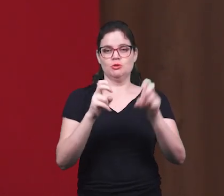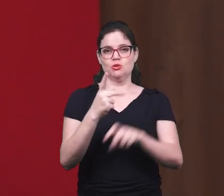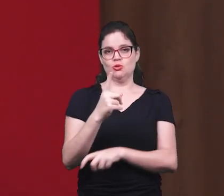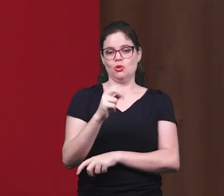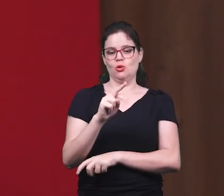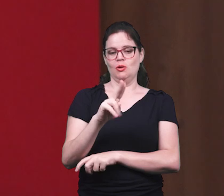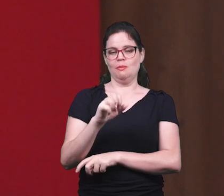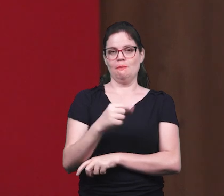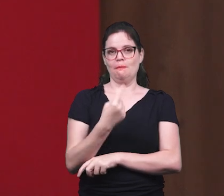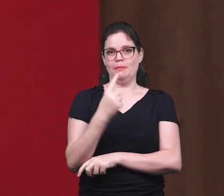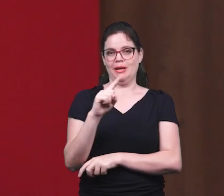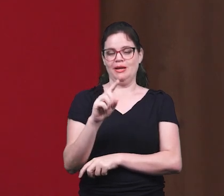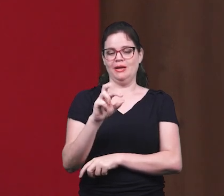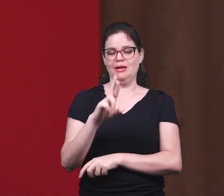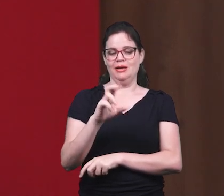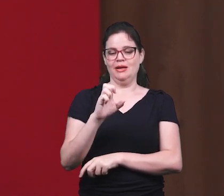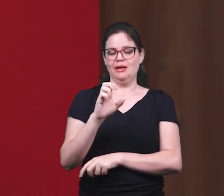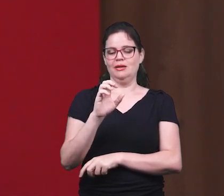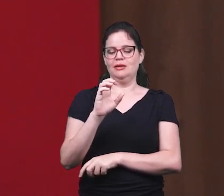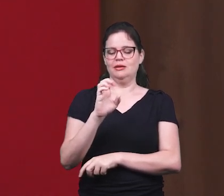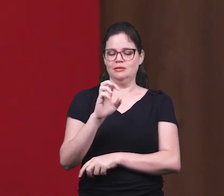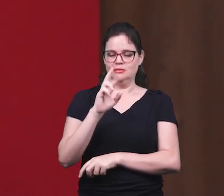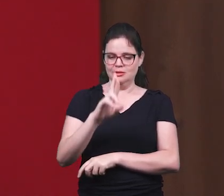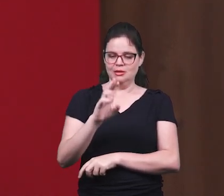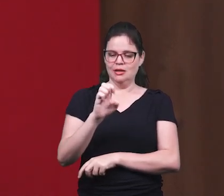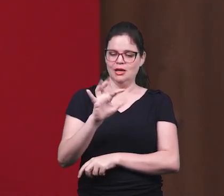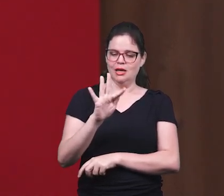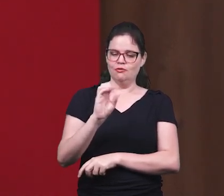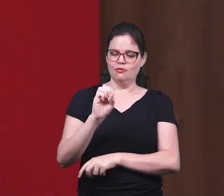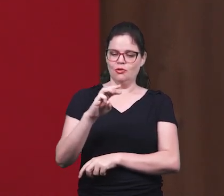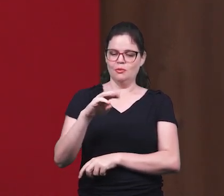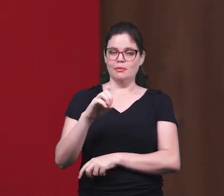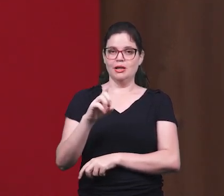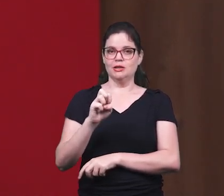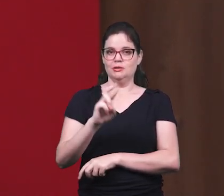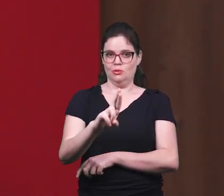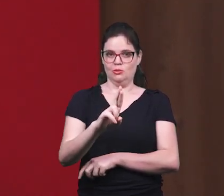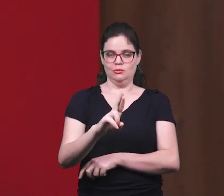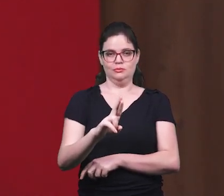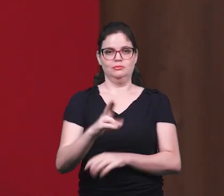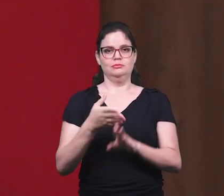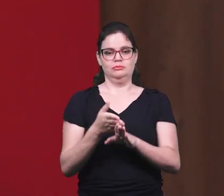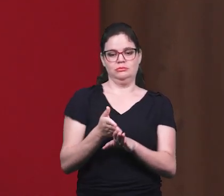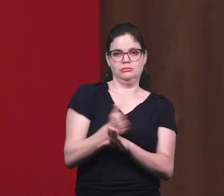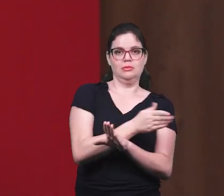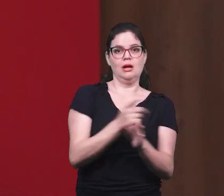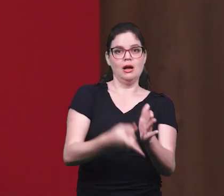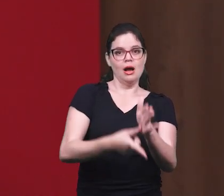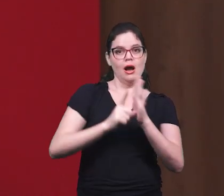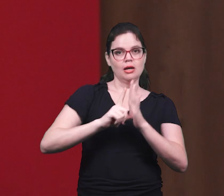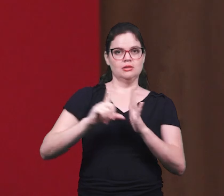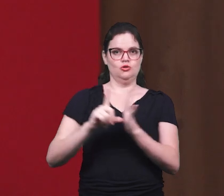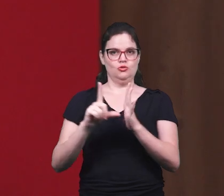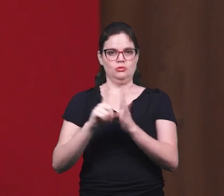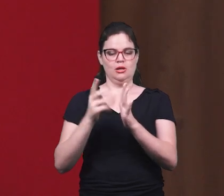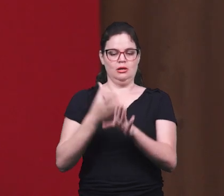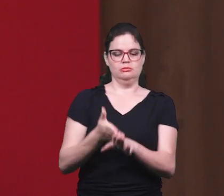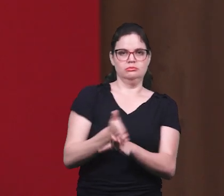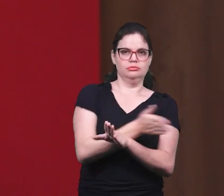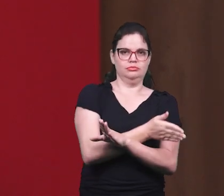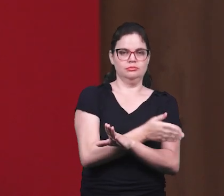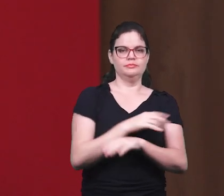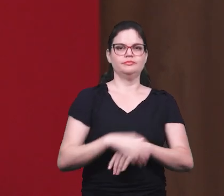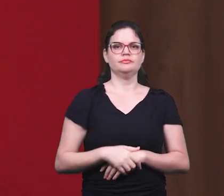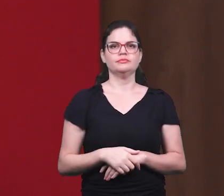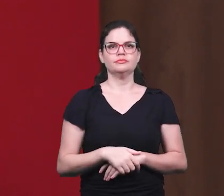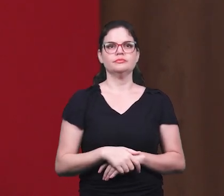pré-reformadores. Eu vou começar falando dos valdenses. Depois o pastor Douglas